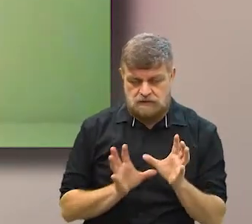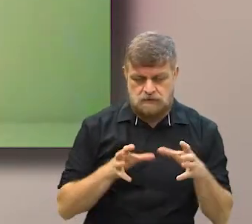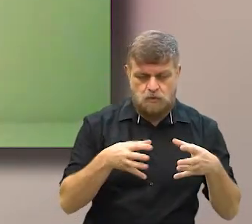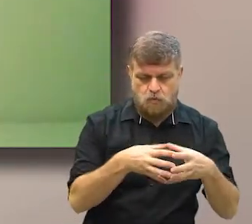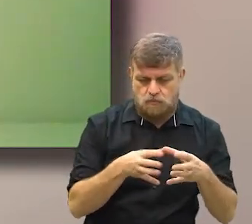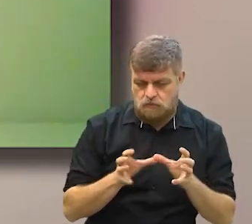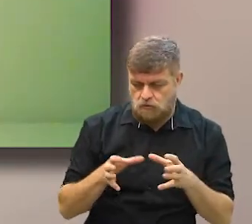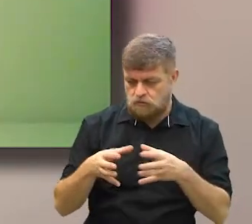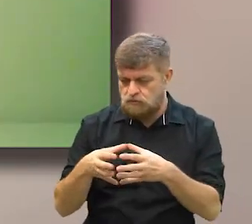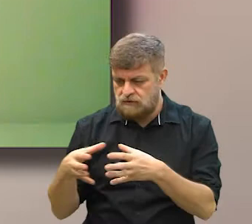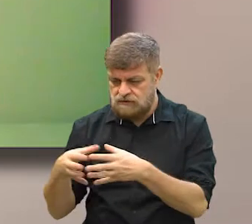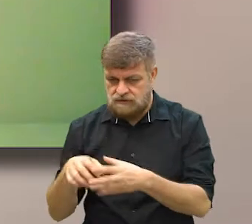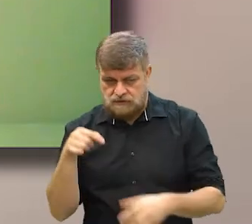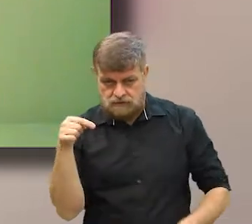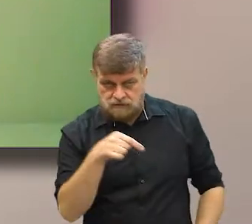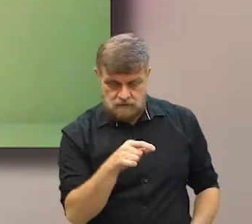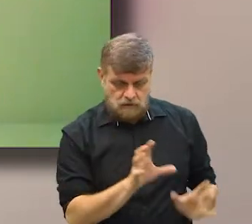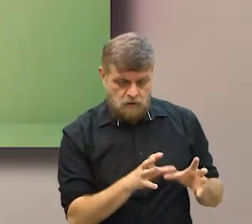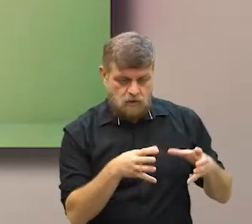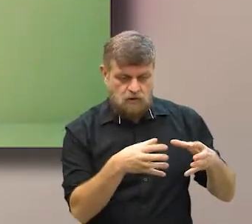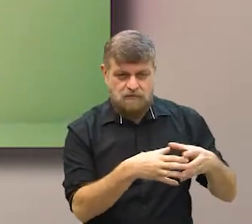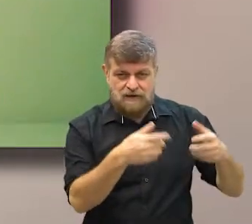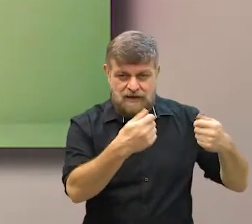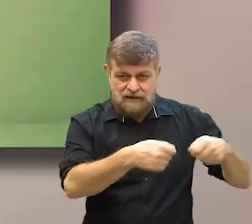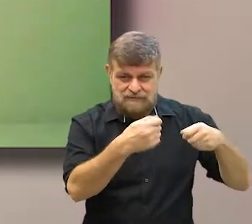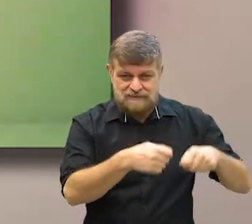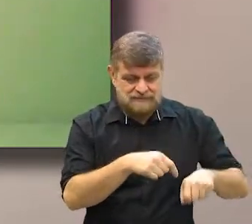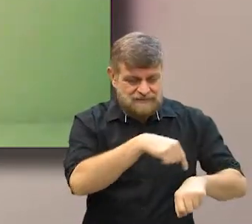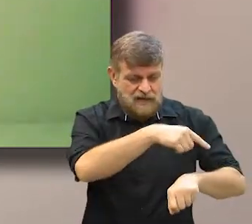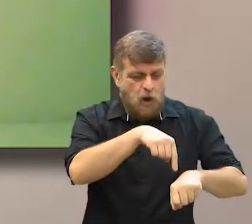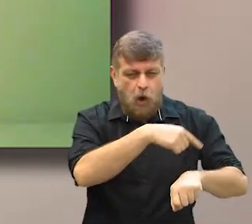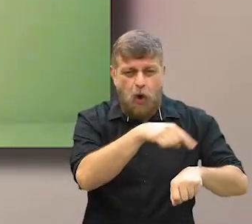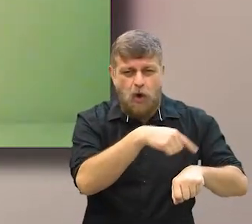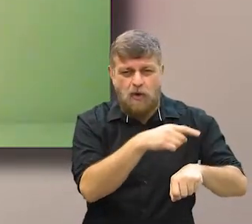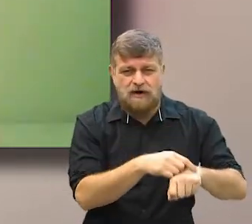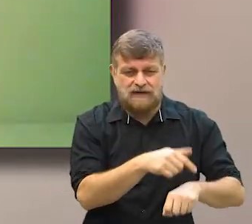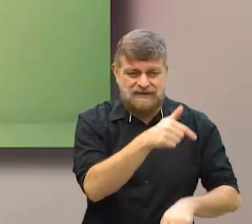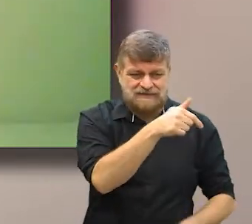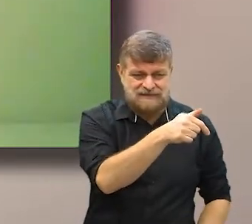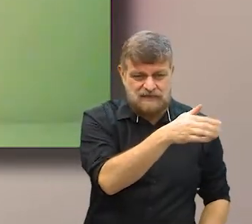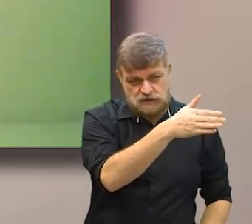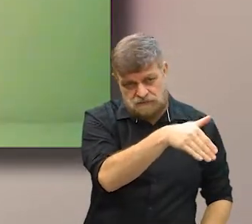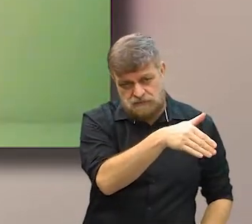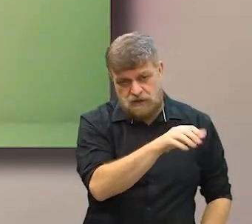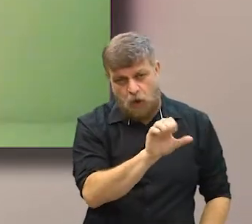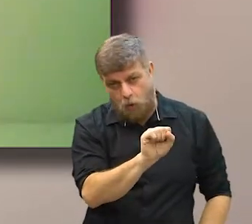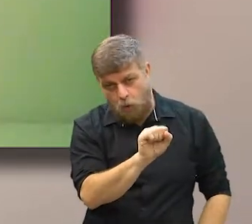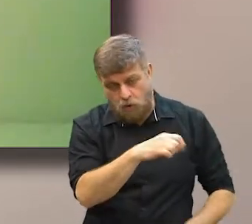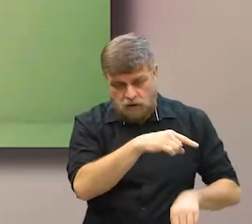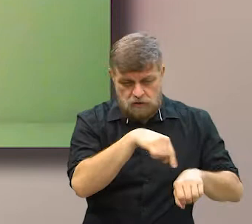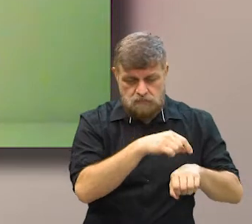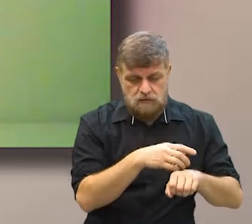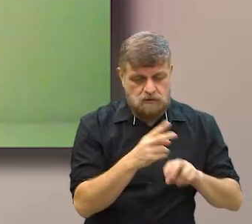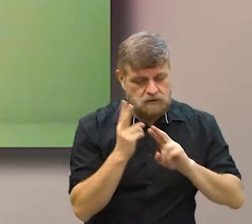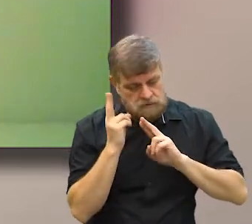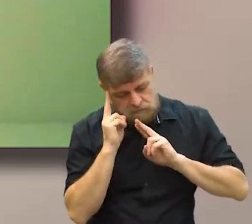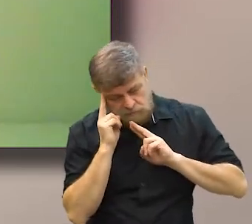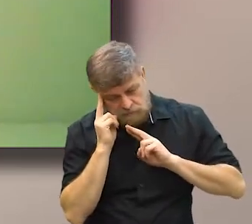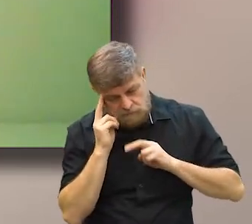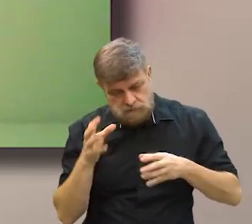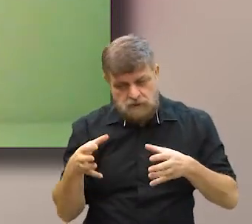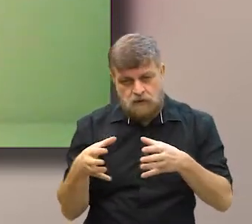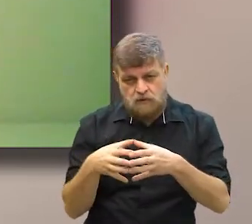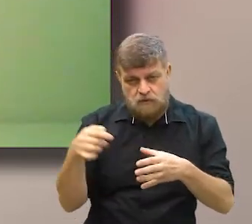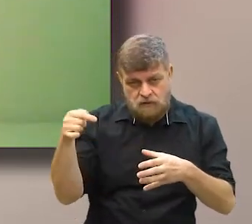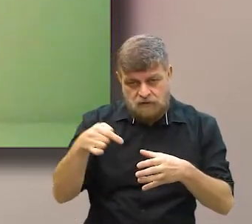3 grupos, vamos dizer assim. Aqueles que precisam de uma quantidade que vai entre 7,5 e 8 horas de sono,